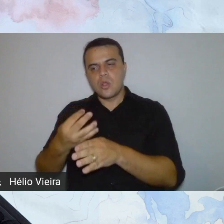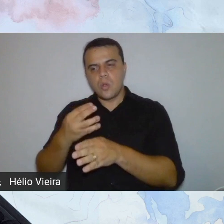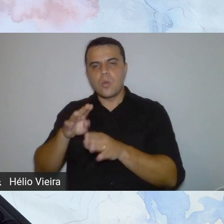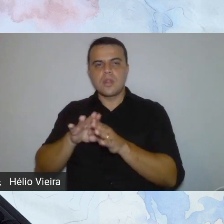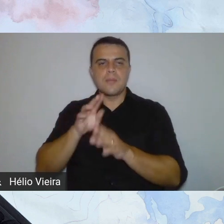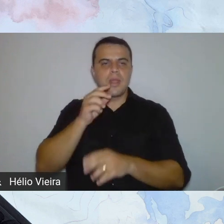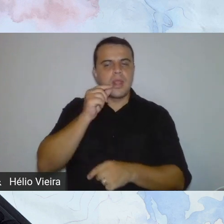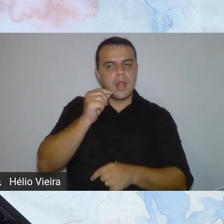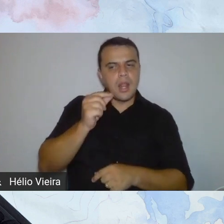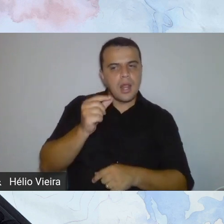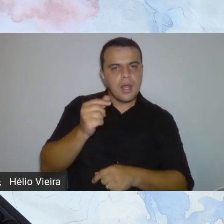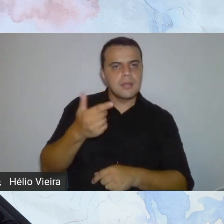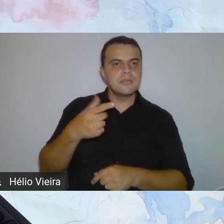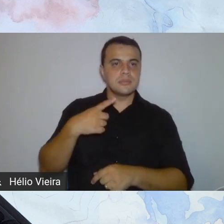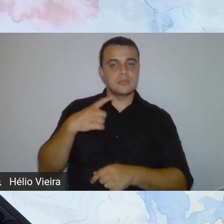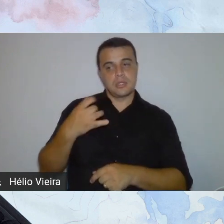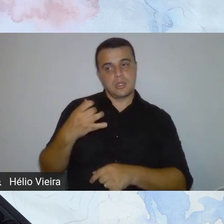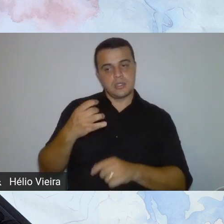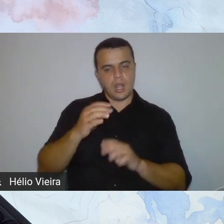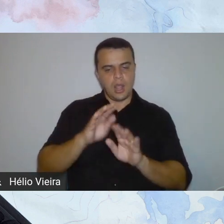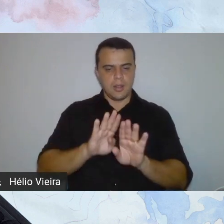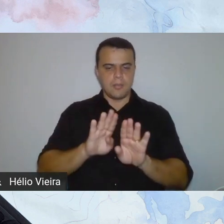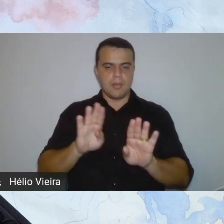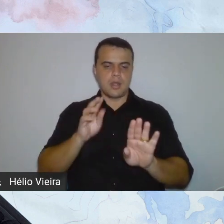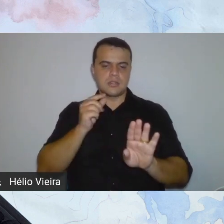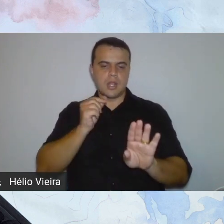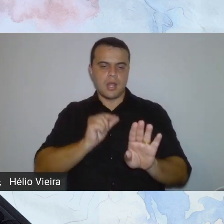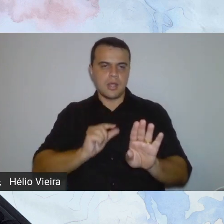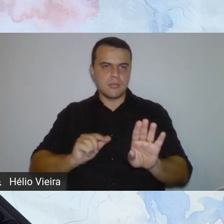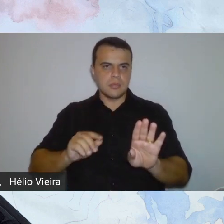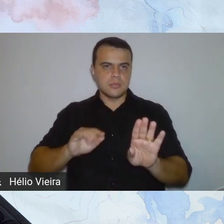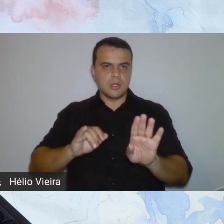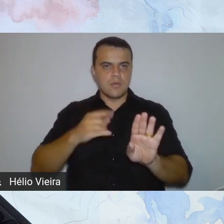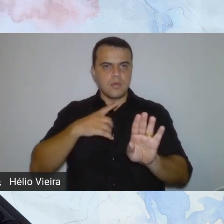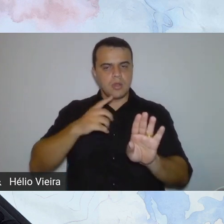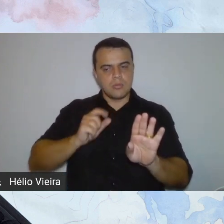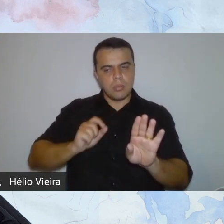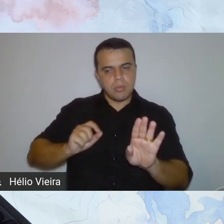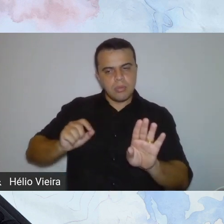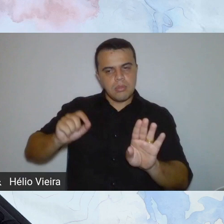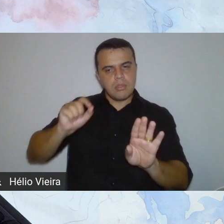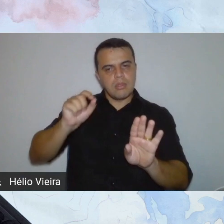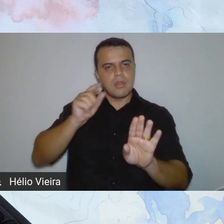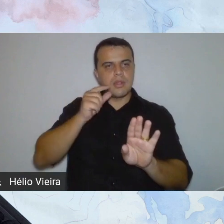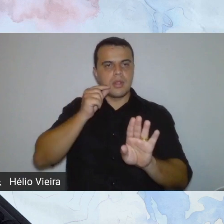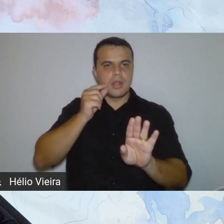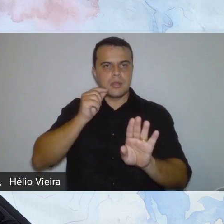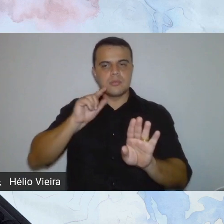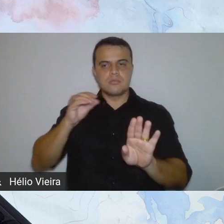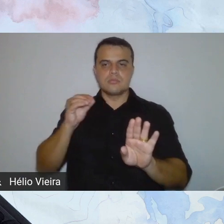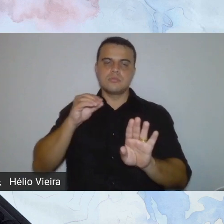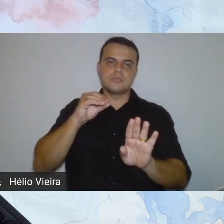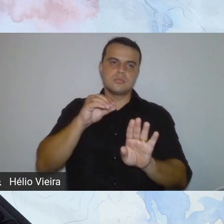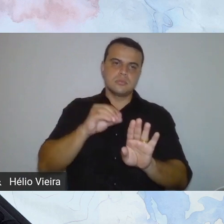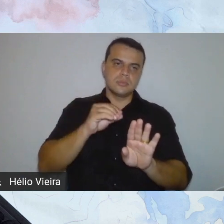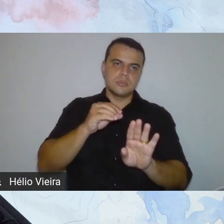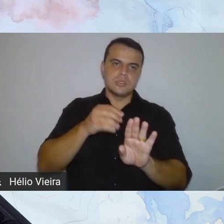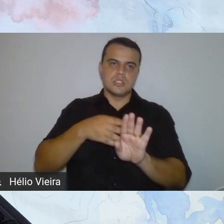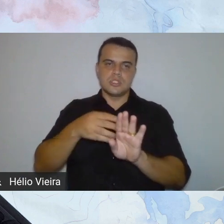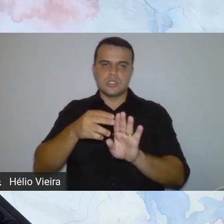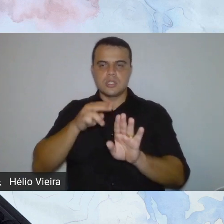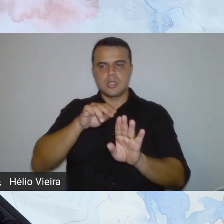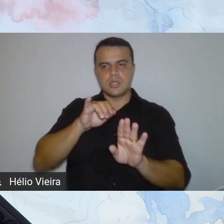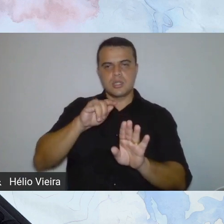aquarelável para compor, ou fazer uma base de aquarela, um fundo, manchas, coisas afins de aquarela. Depois inserir a tinta nanquim,